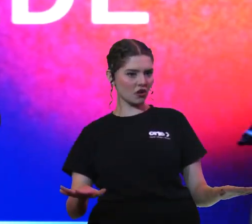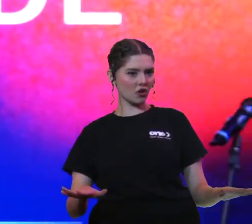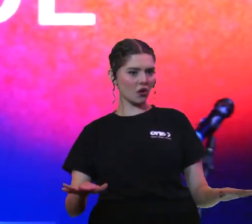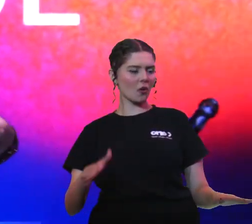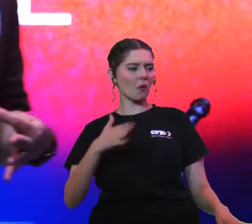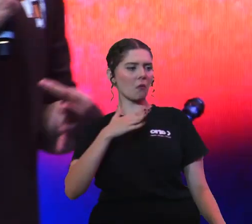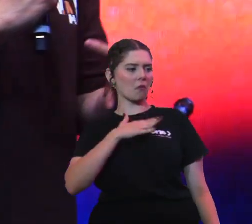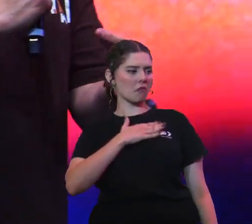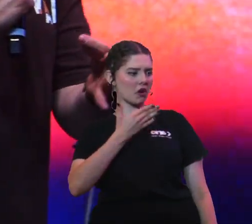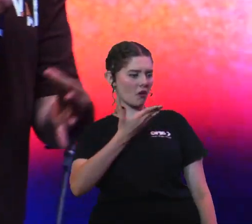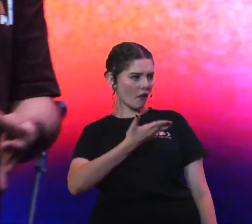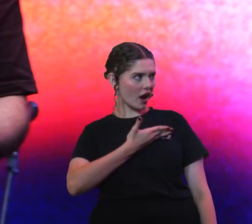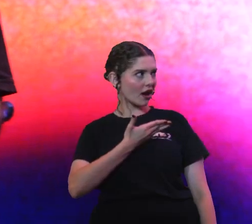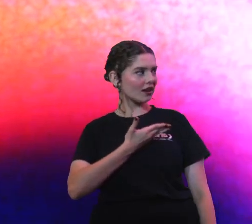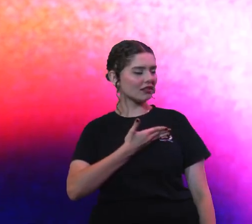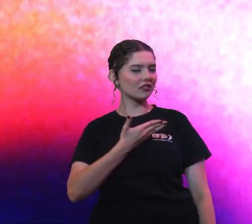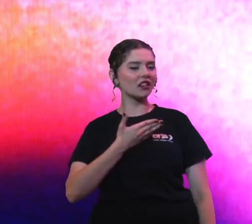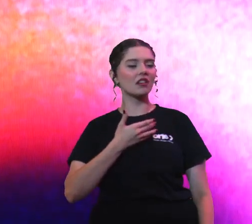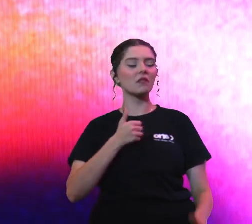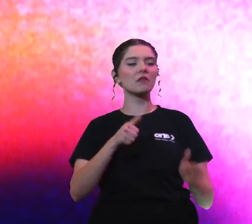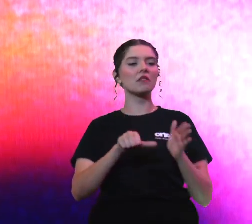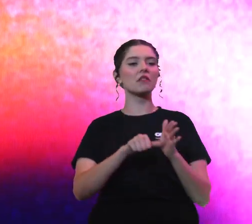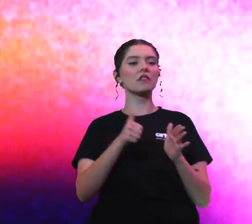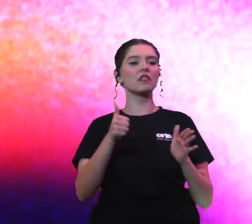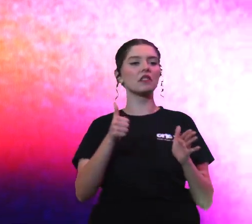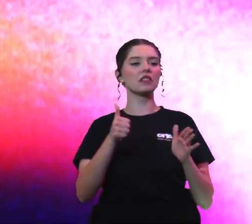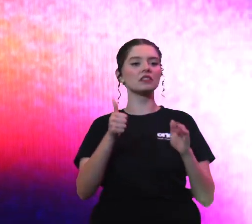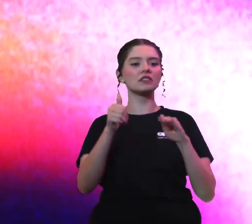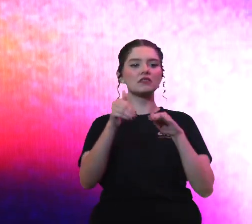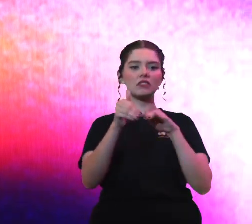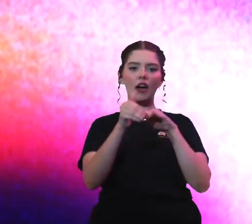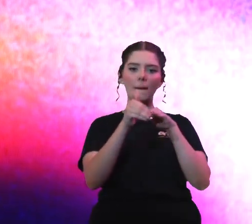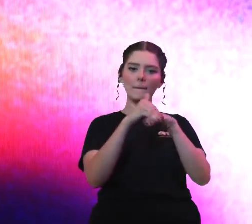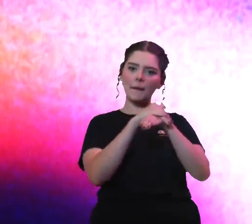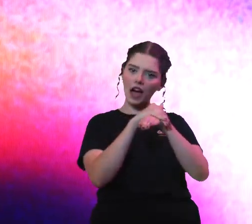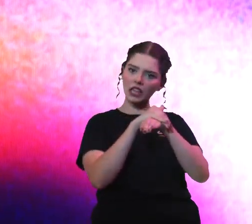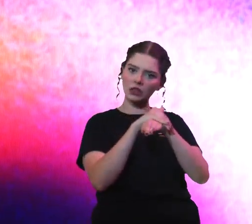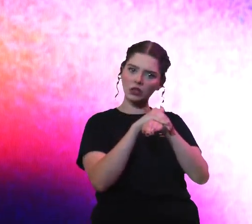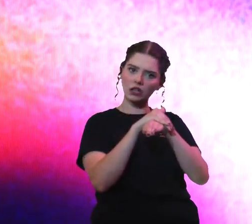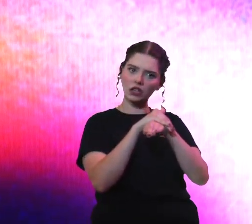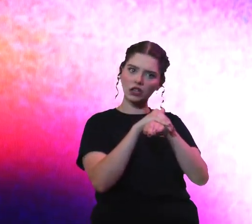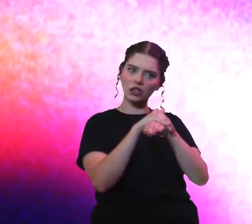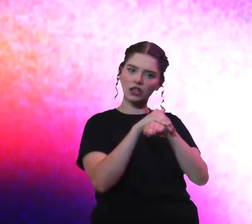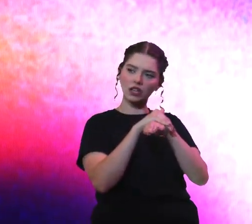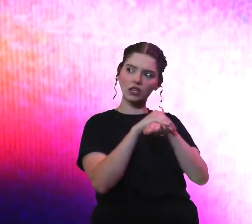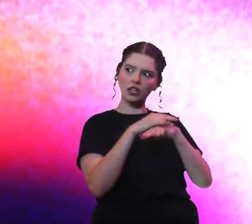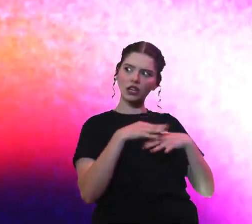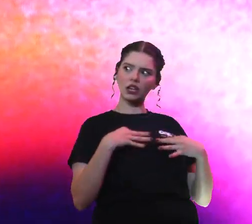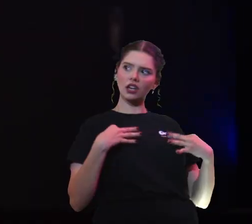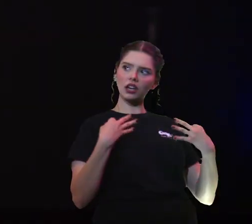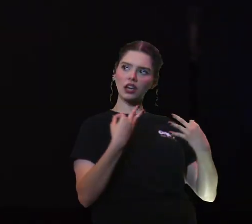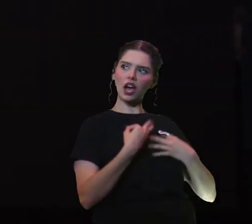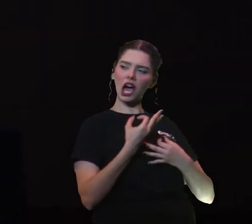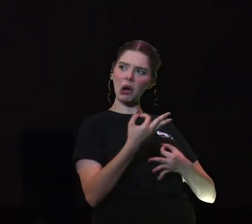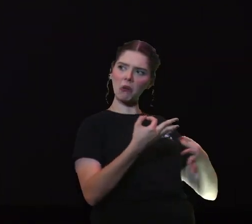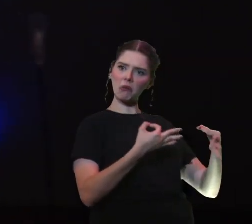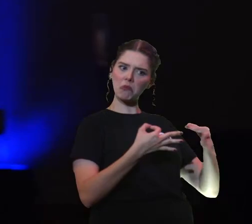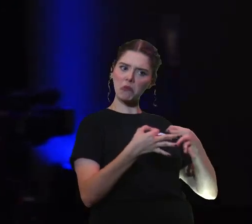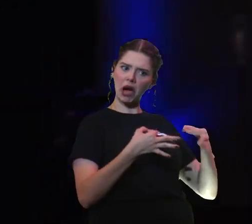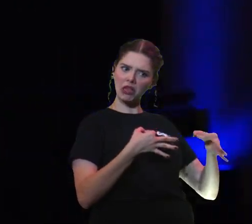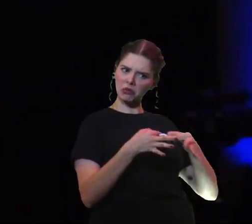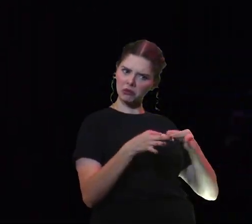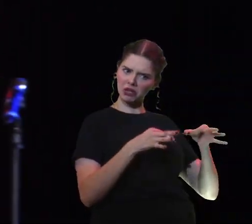parceiro de chinelo, foi a primeira vez na viagem que ele usou sapato, gente. Me deixou na mão sozinho. Eu fiquei tão constrangido, o pessoal